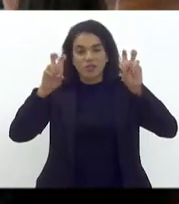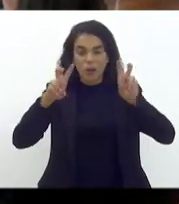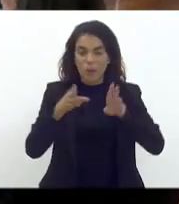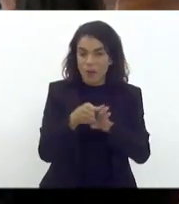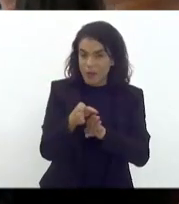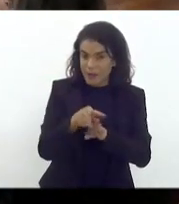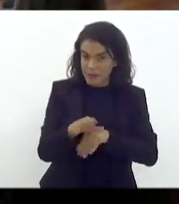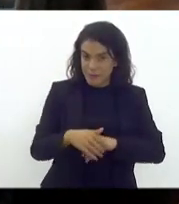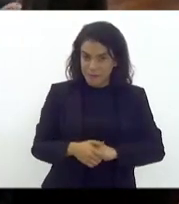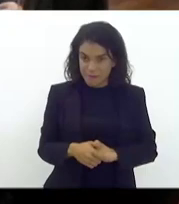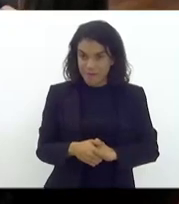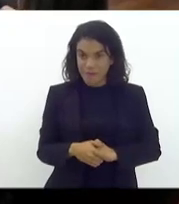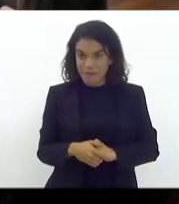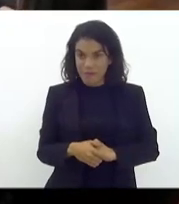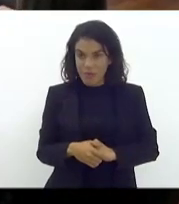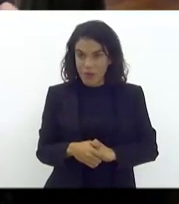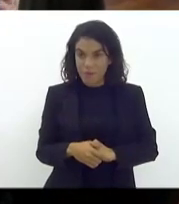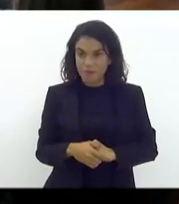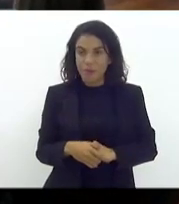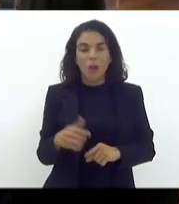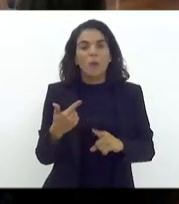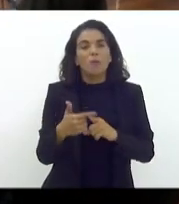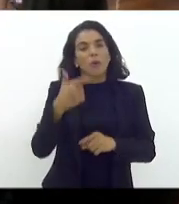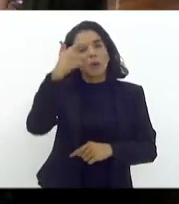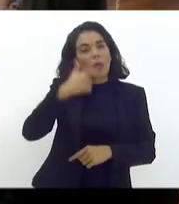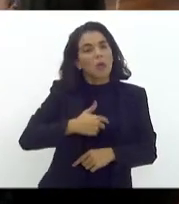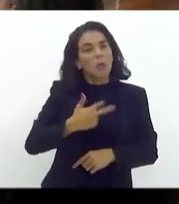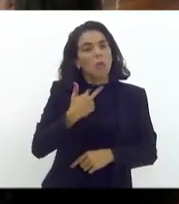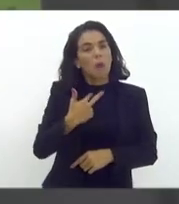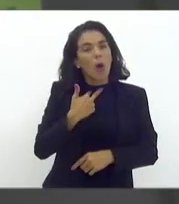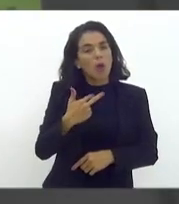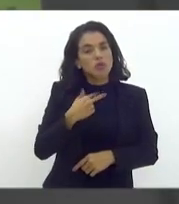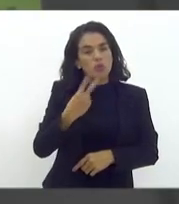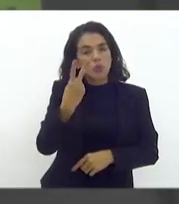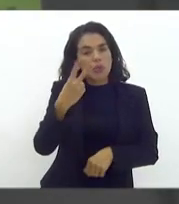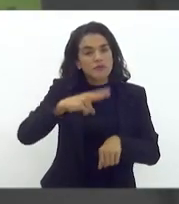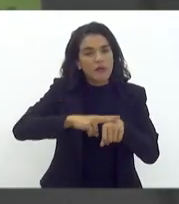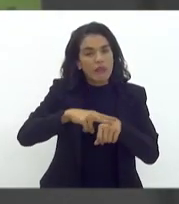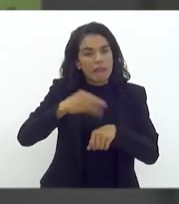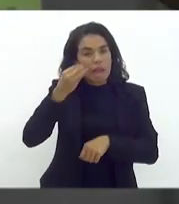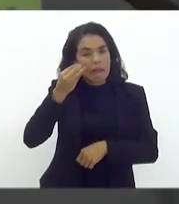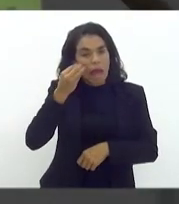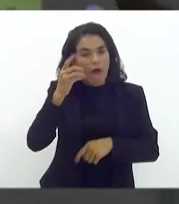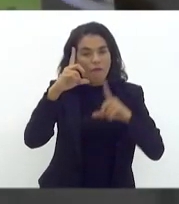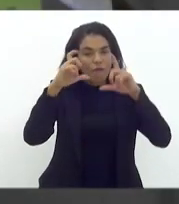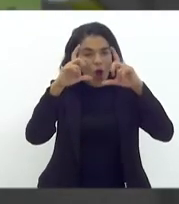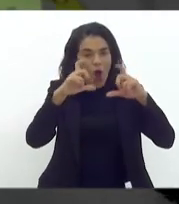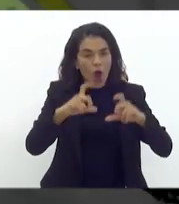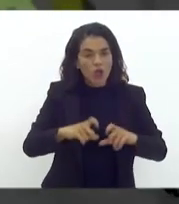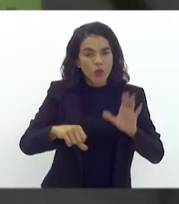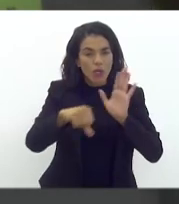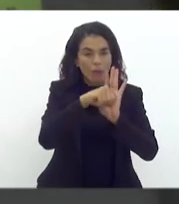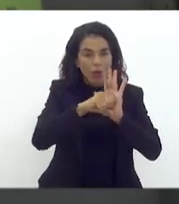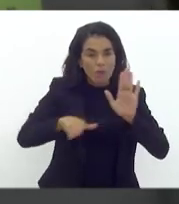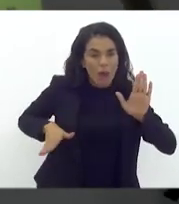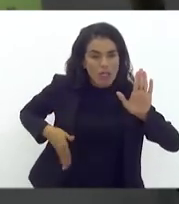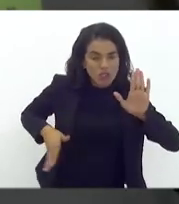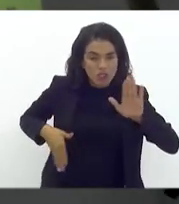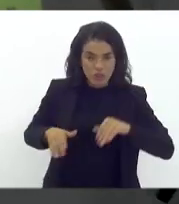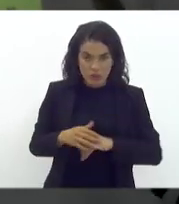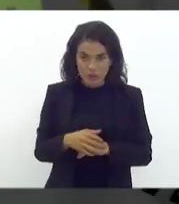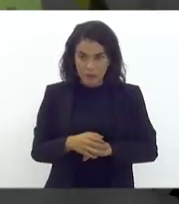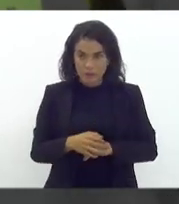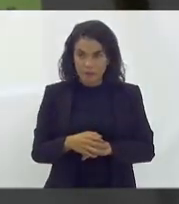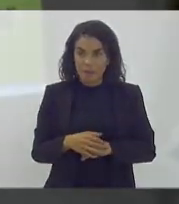orientação Por que que eu não posso repetir pensem aqui comigo isso é um artigo tipo assim juntou os craques